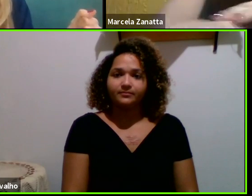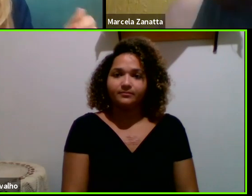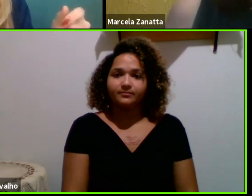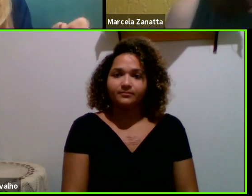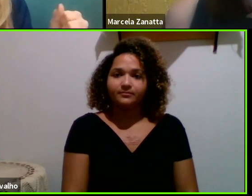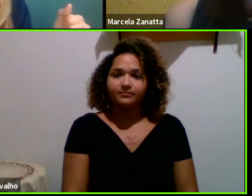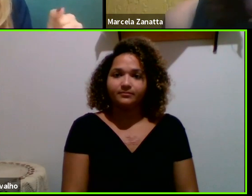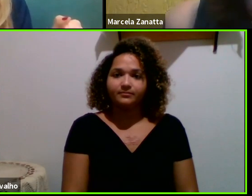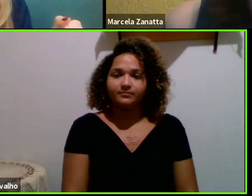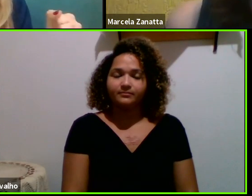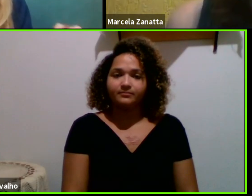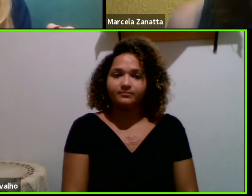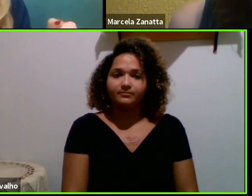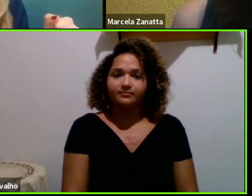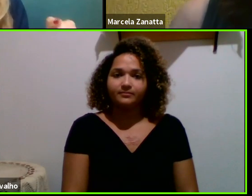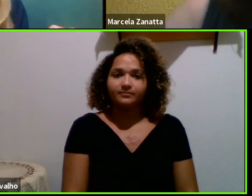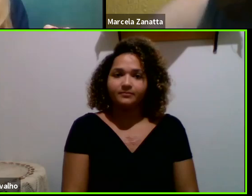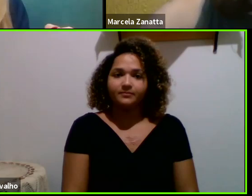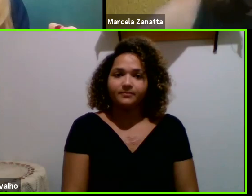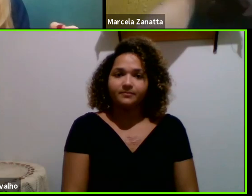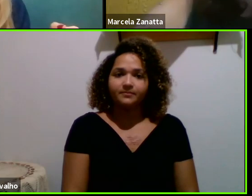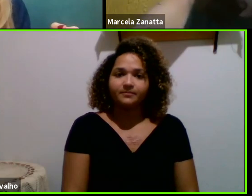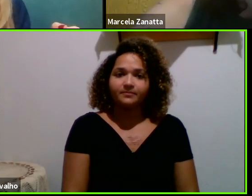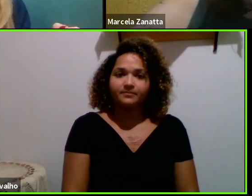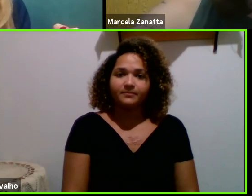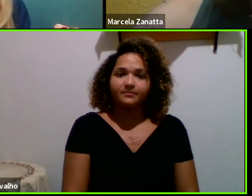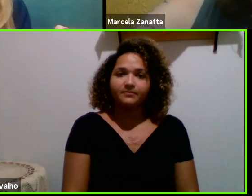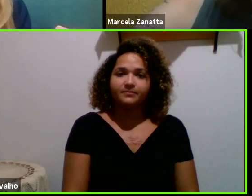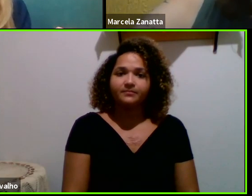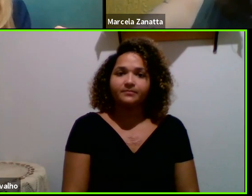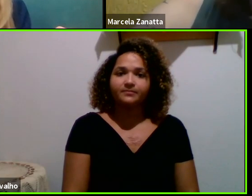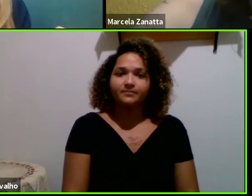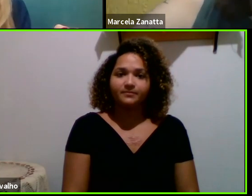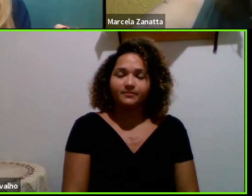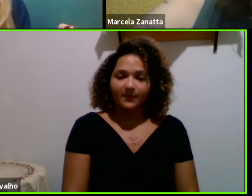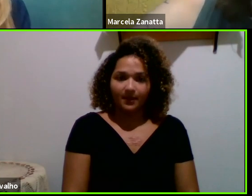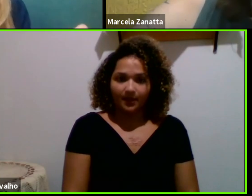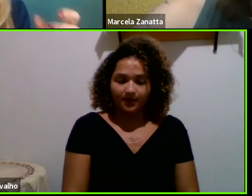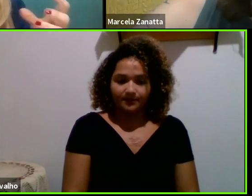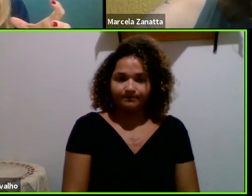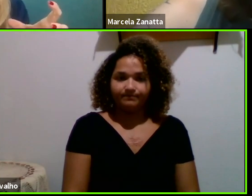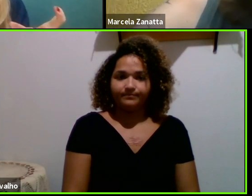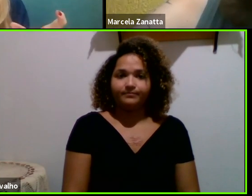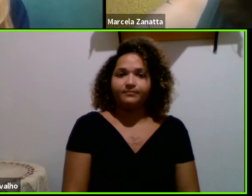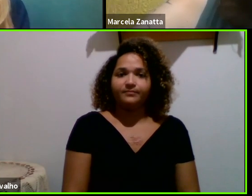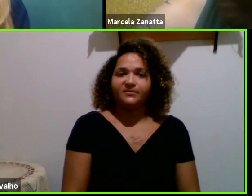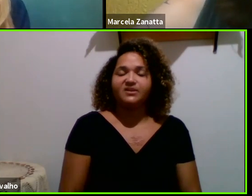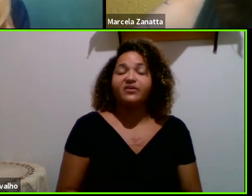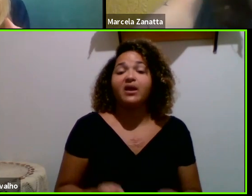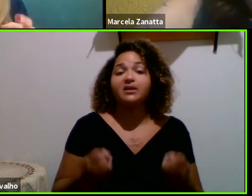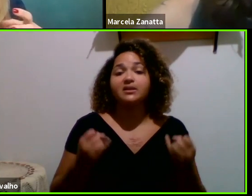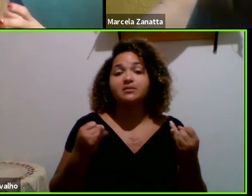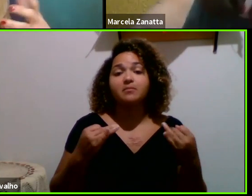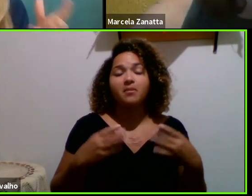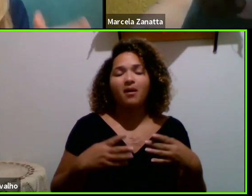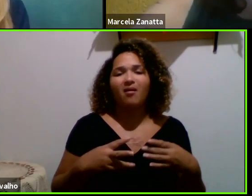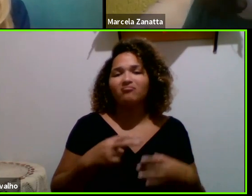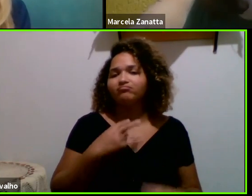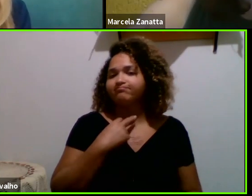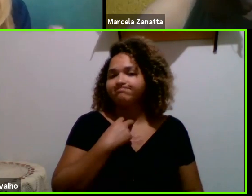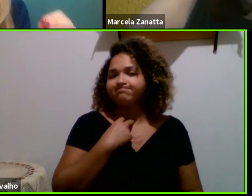isso. Uma coisa importante, contraindicação para banheira, né? Então, a gente também acho que vale deixar claro,